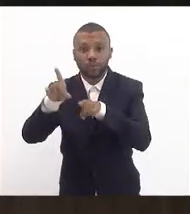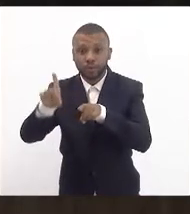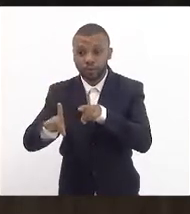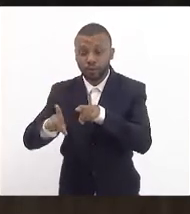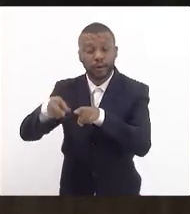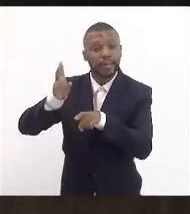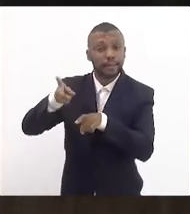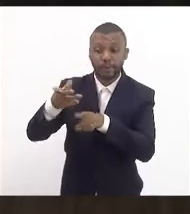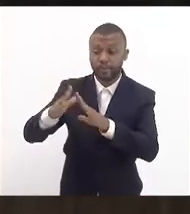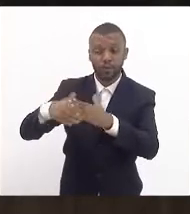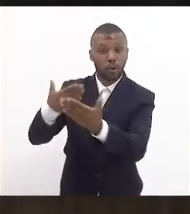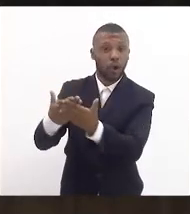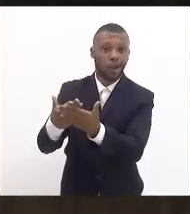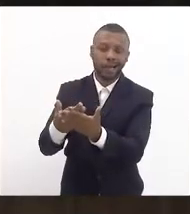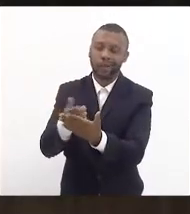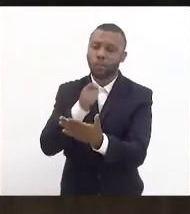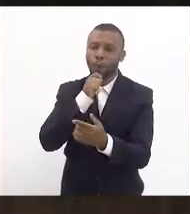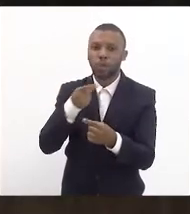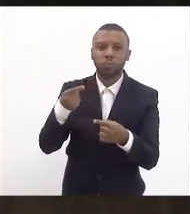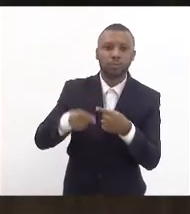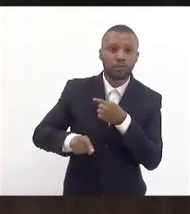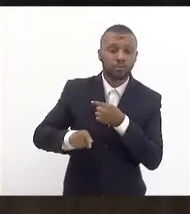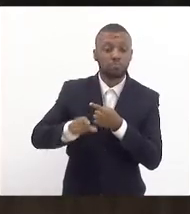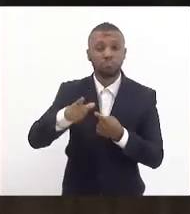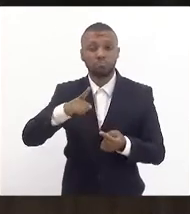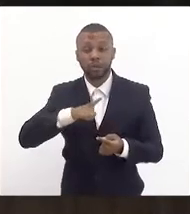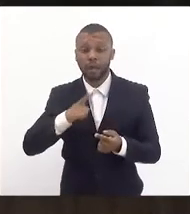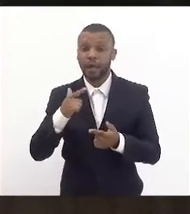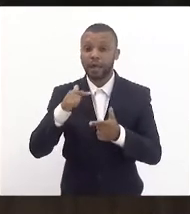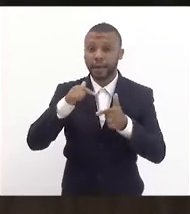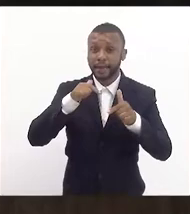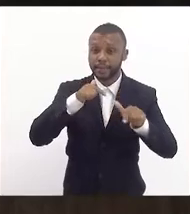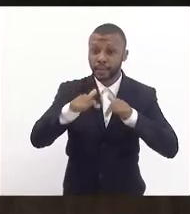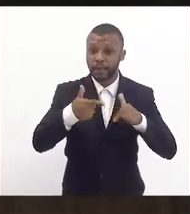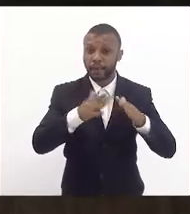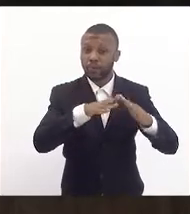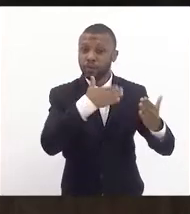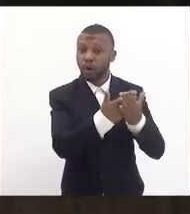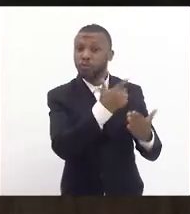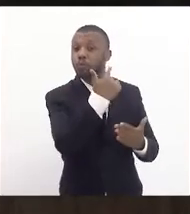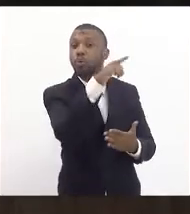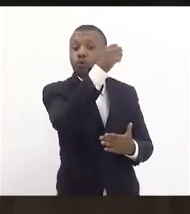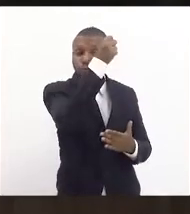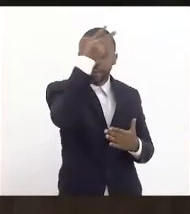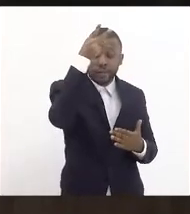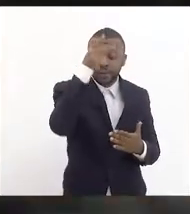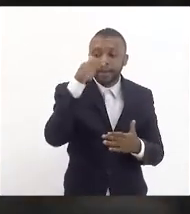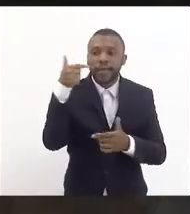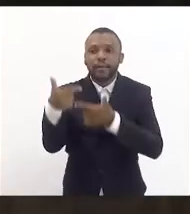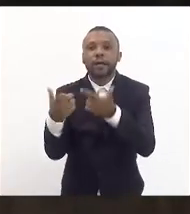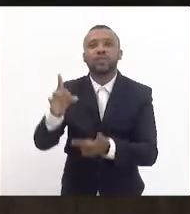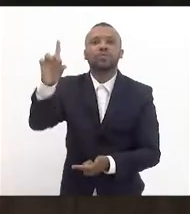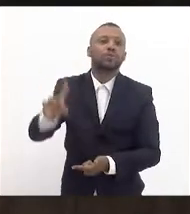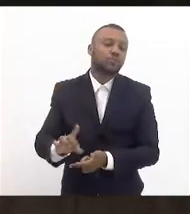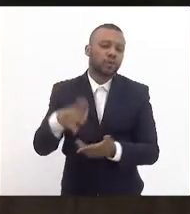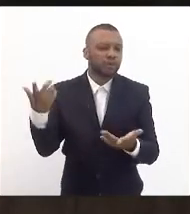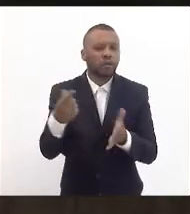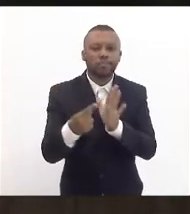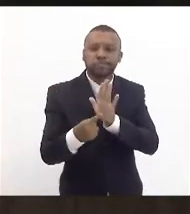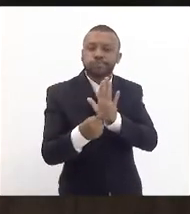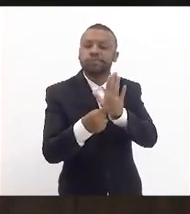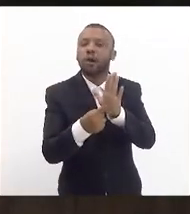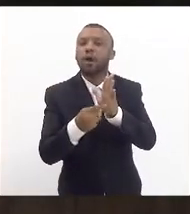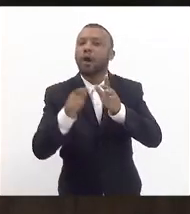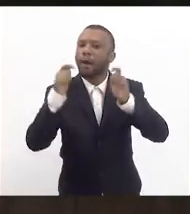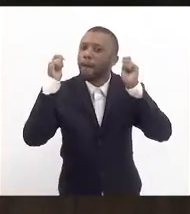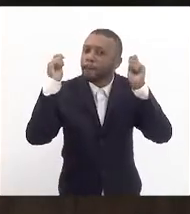sentido a pessoa ser diretor de uma escola e ter uma matrícula em outro município. Então, o protesto era esse, que